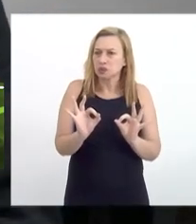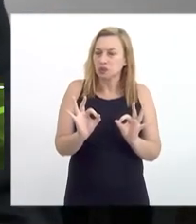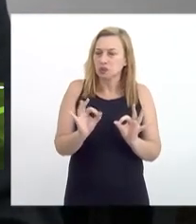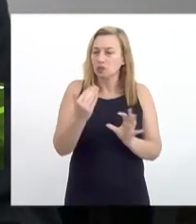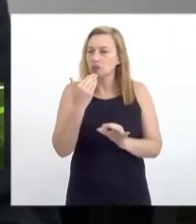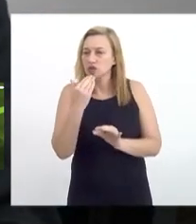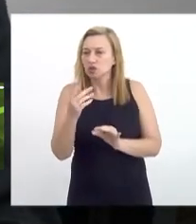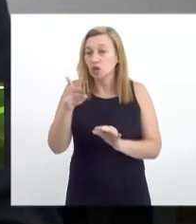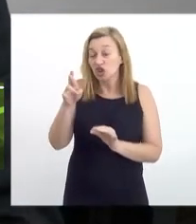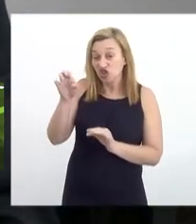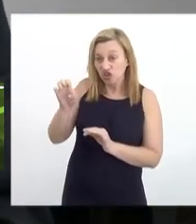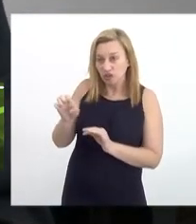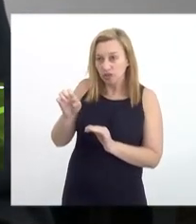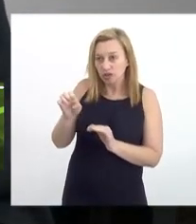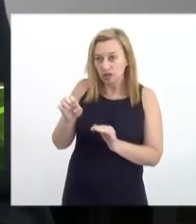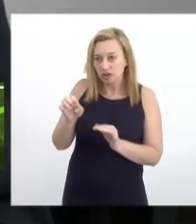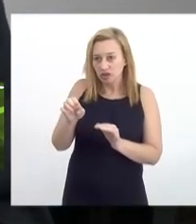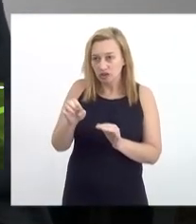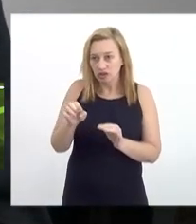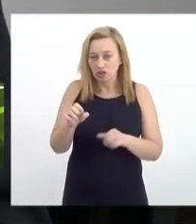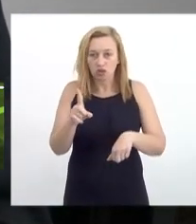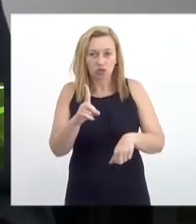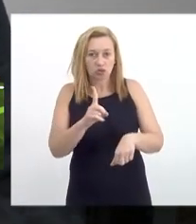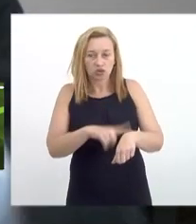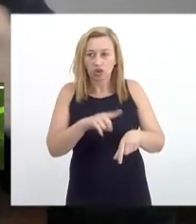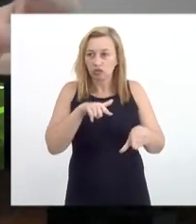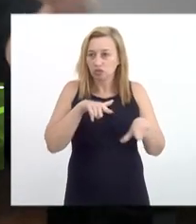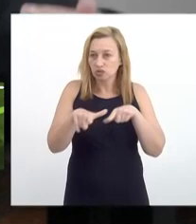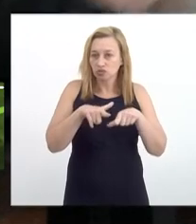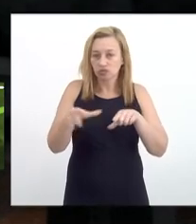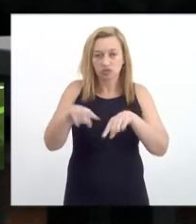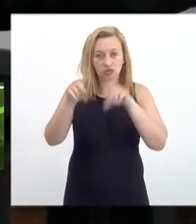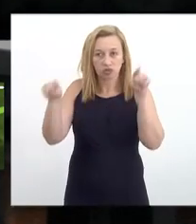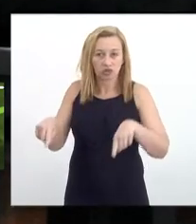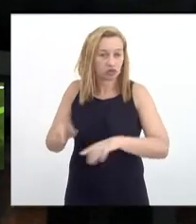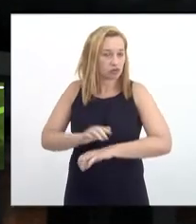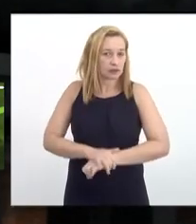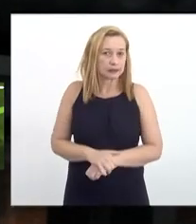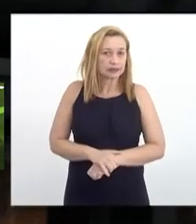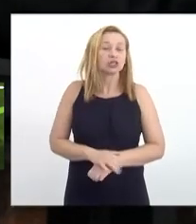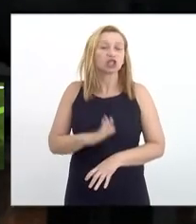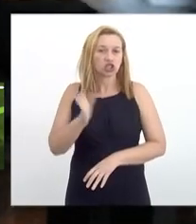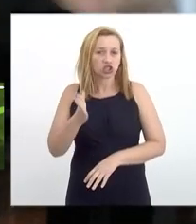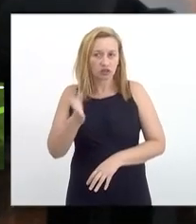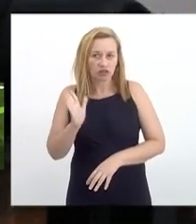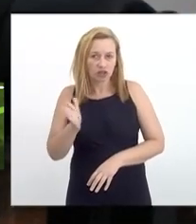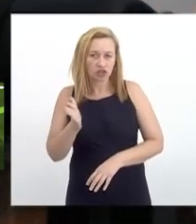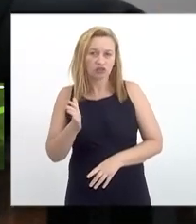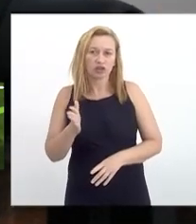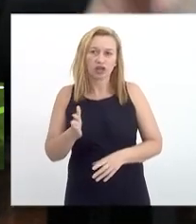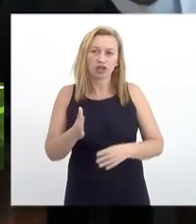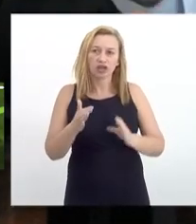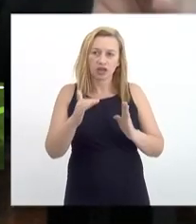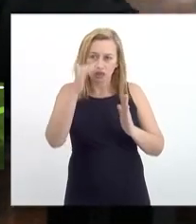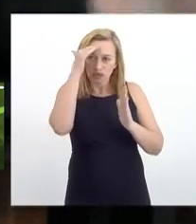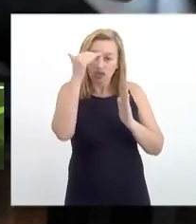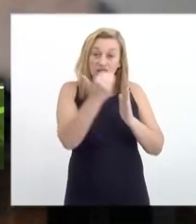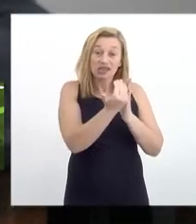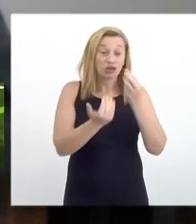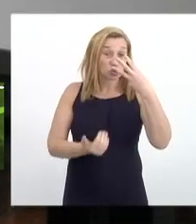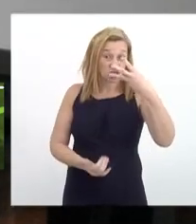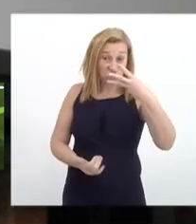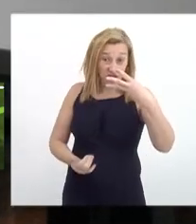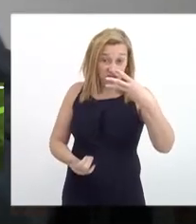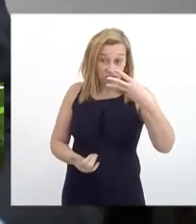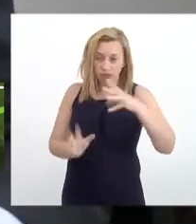precisa mexer em progressão na carreira dos servidores, que a gente já vai atender os outros três requisitos, o três em quatro. A gente já vai atender os três, mas